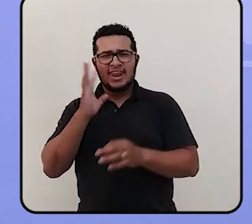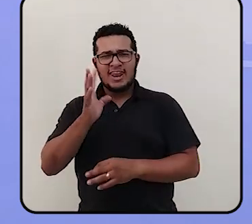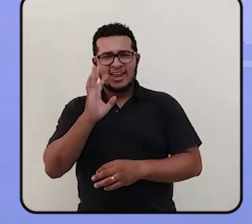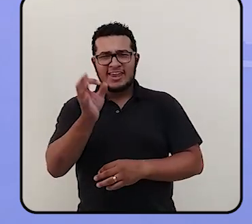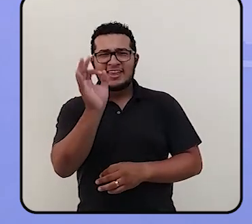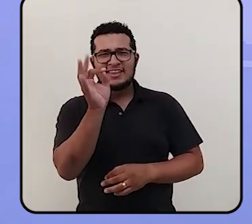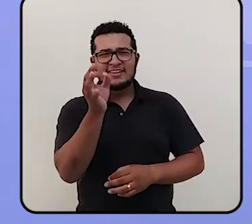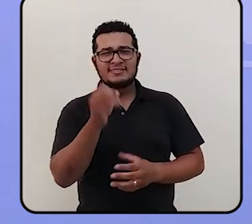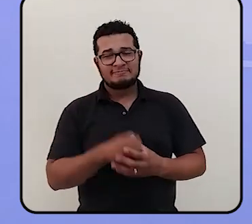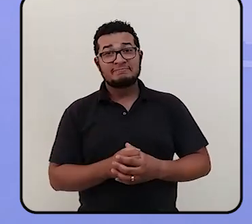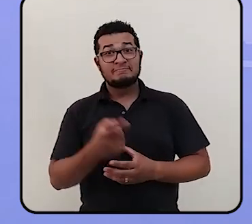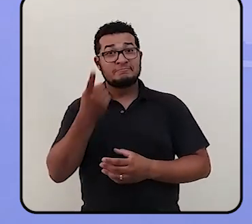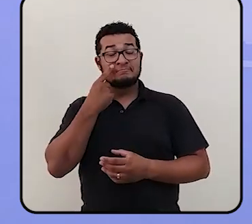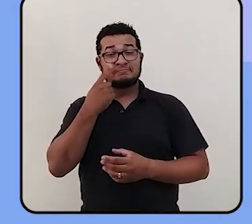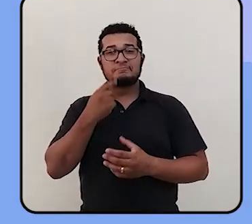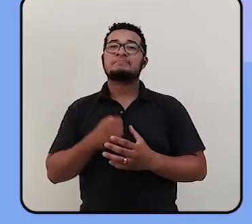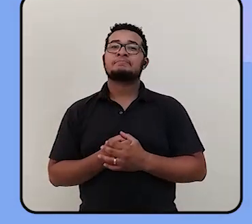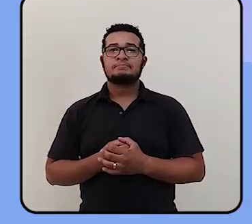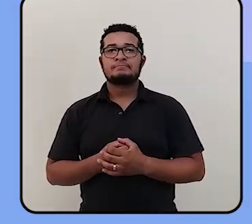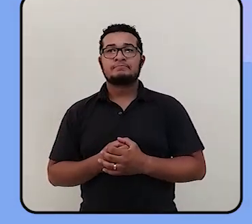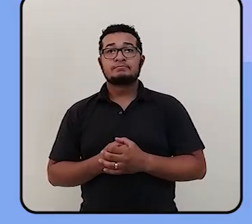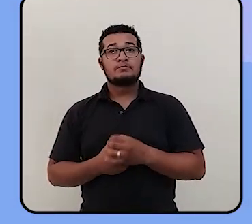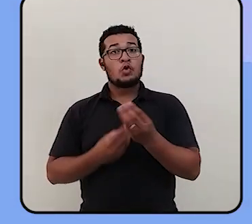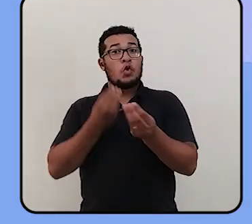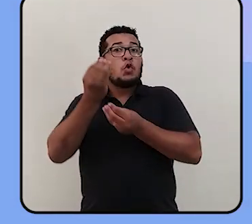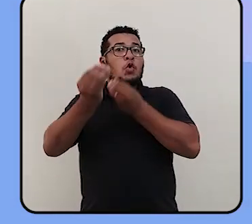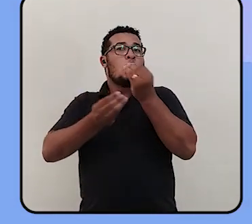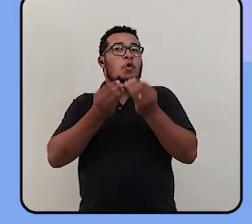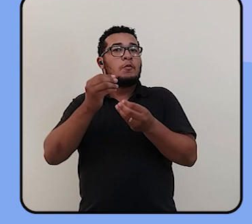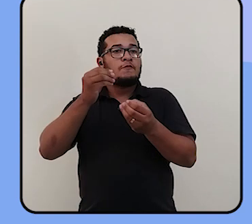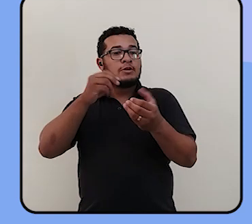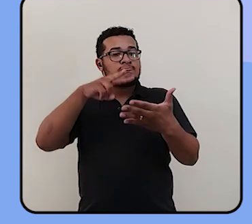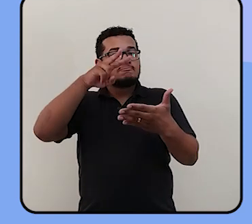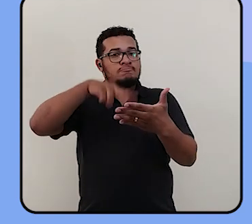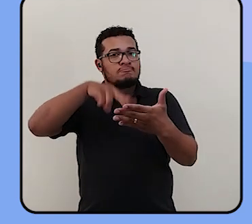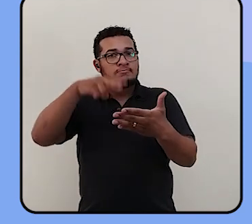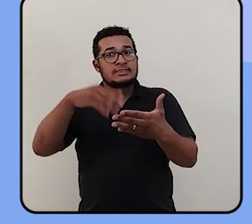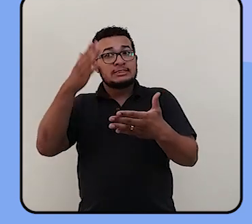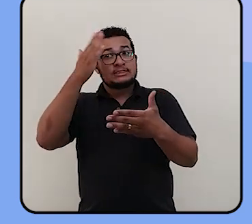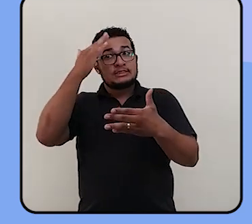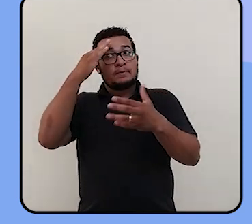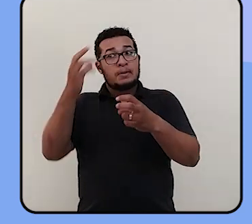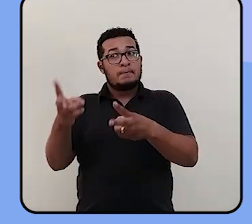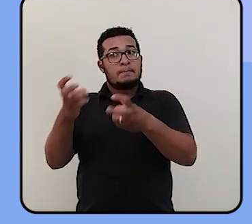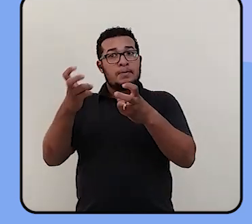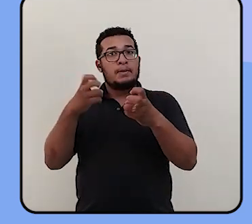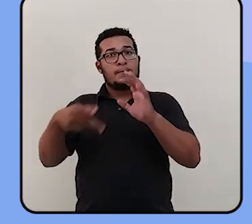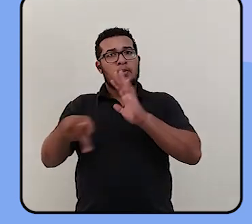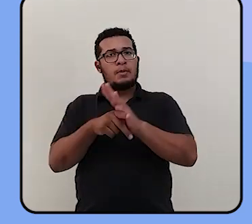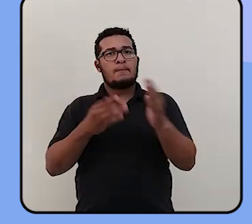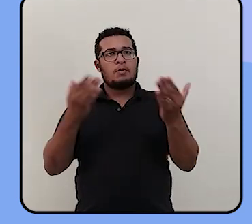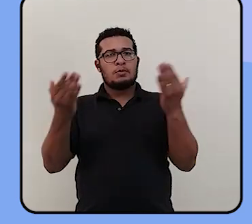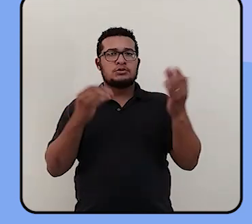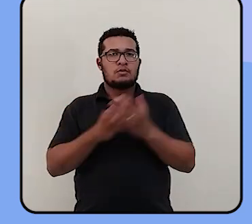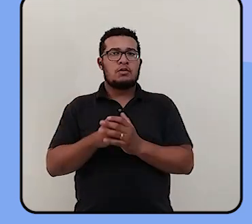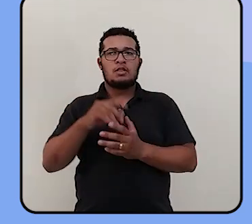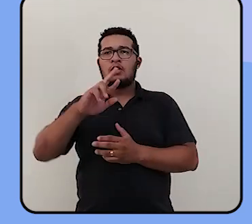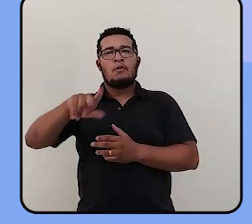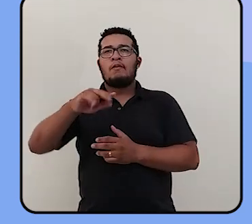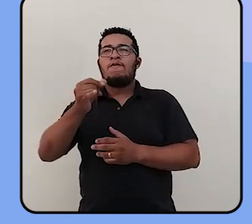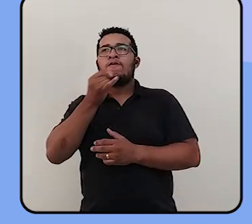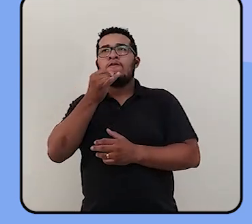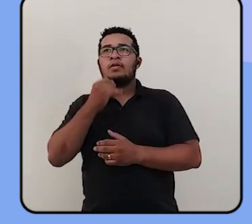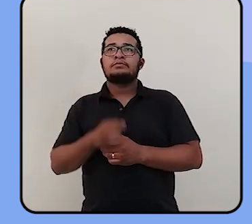razões. É legal ou não é? Se liga aí. Como nós vamos fazer a leitura de proporção? Você não vai ler por